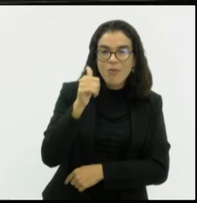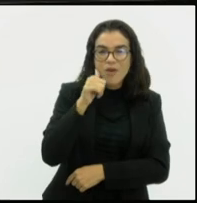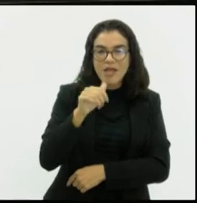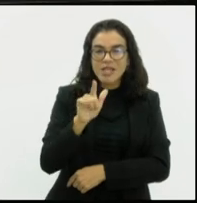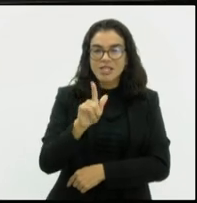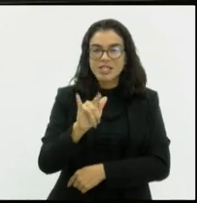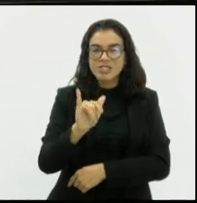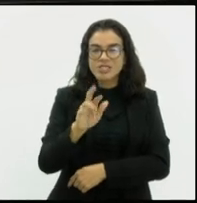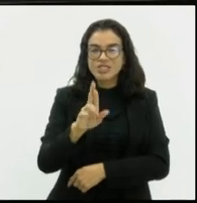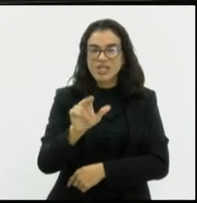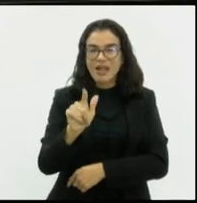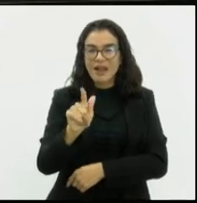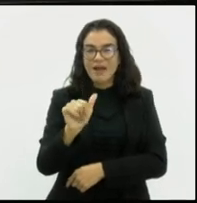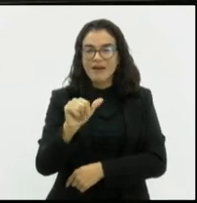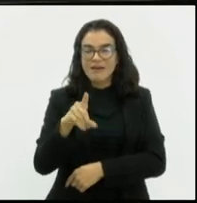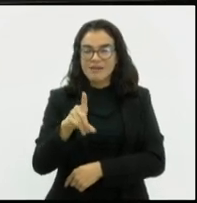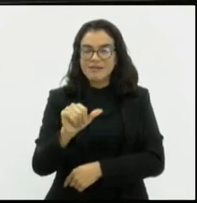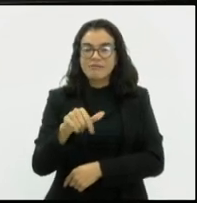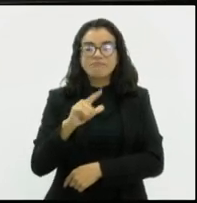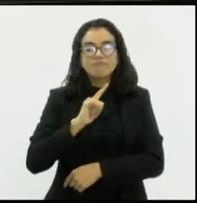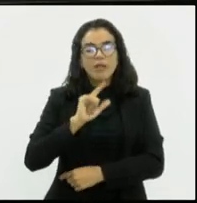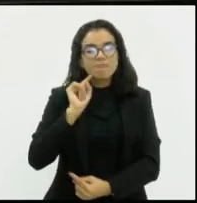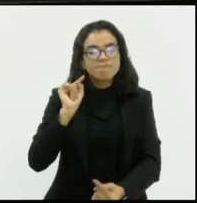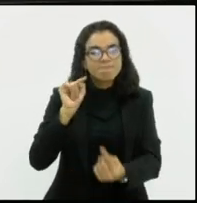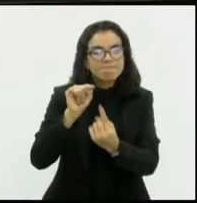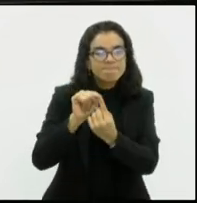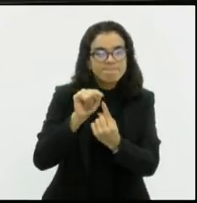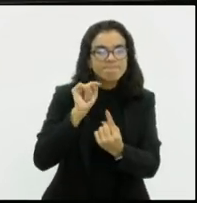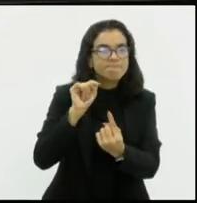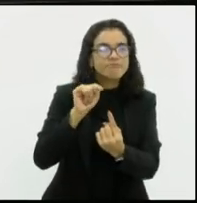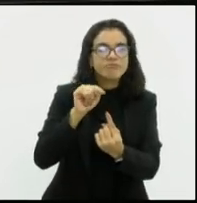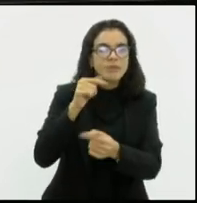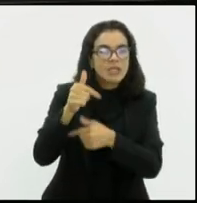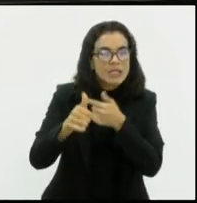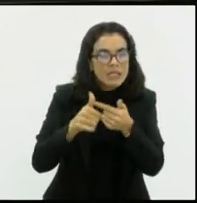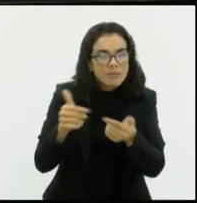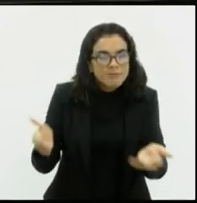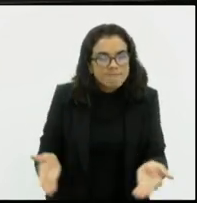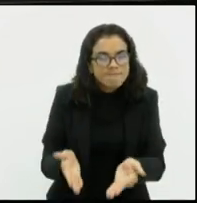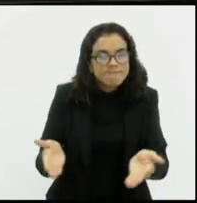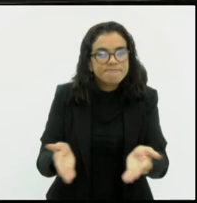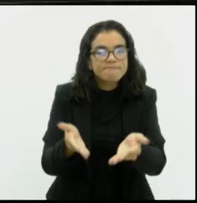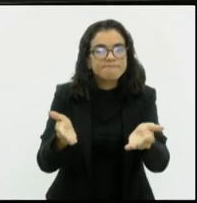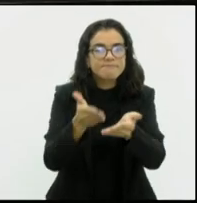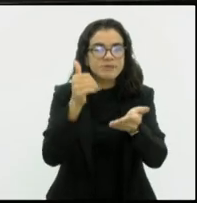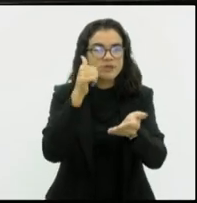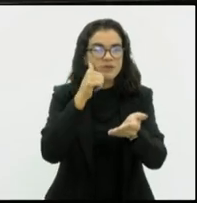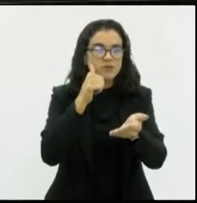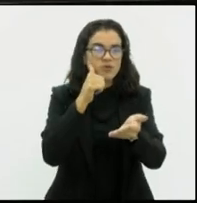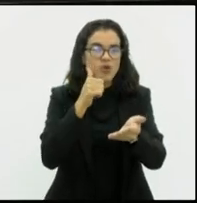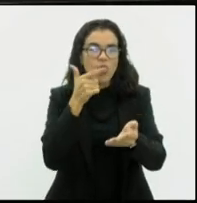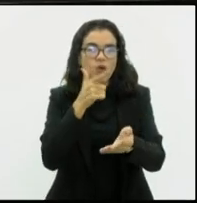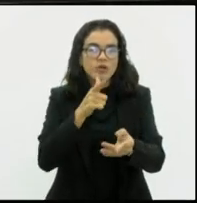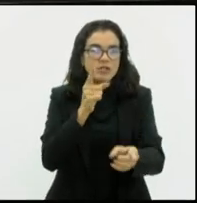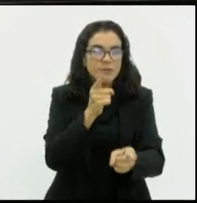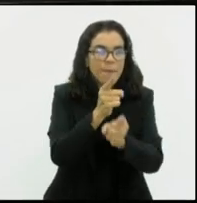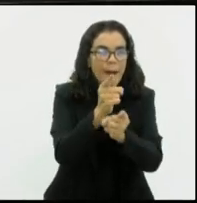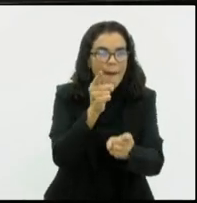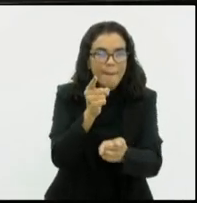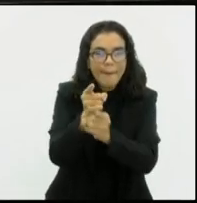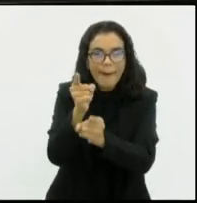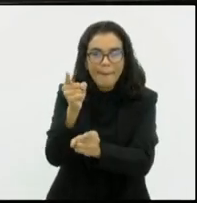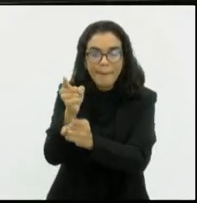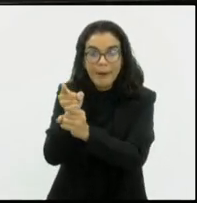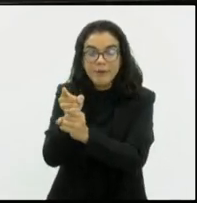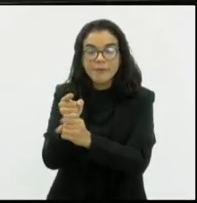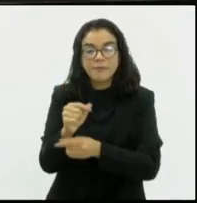sonho. E ali a gente tem uma missão de realmente trabalhar para que essas pessoas, essas mulheres, achem um propósito. E